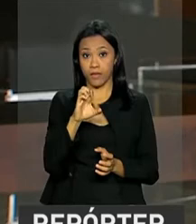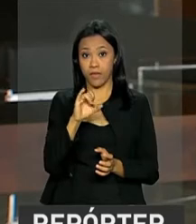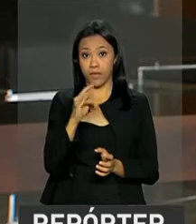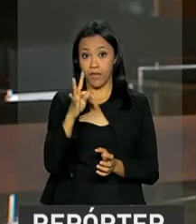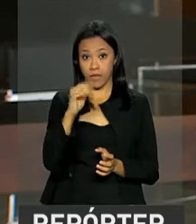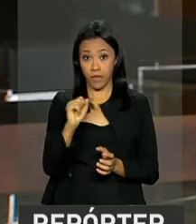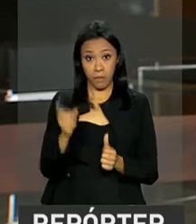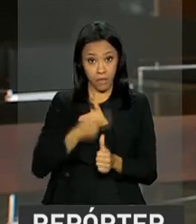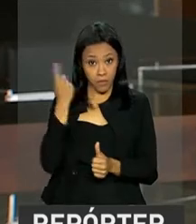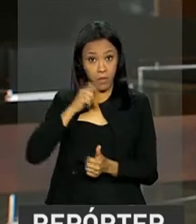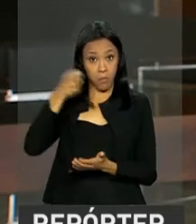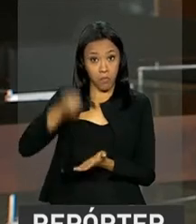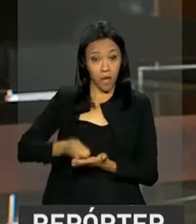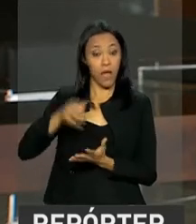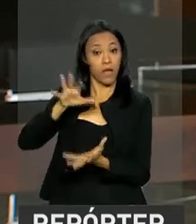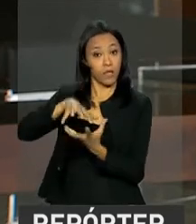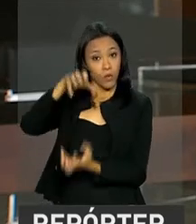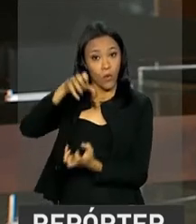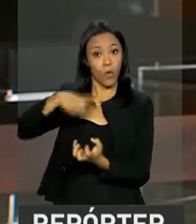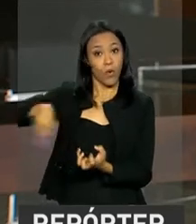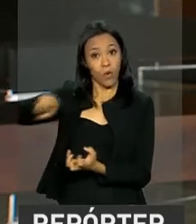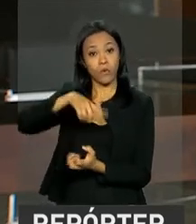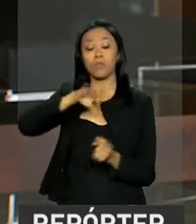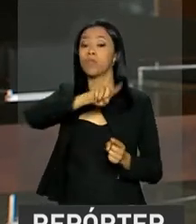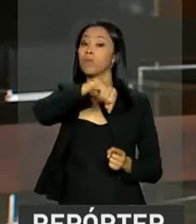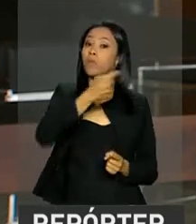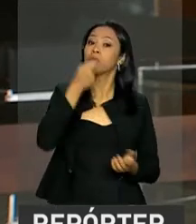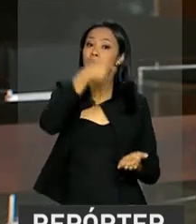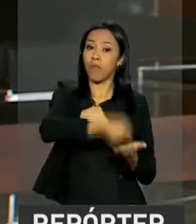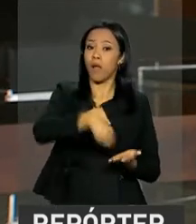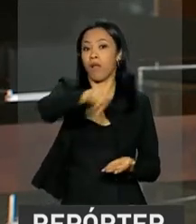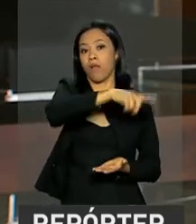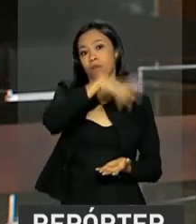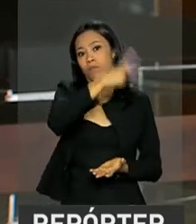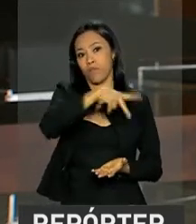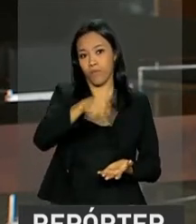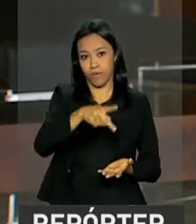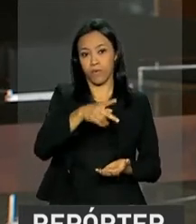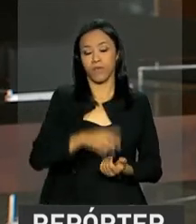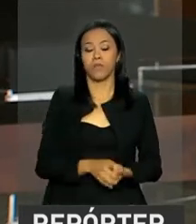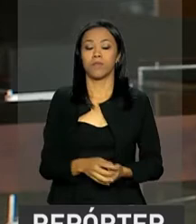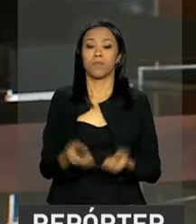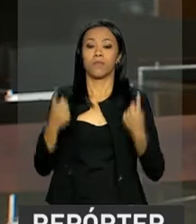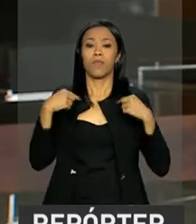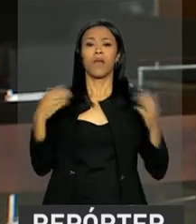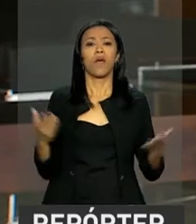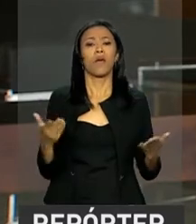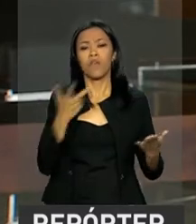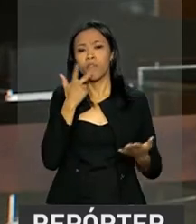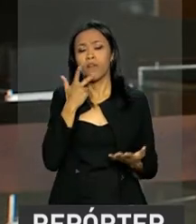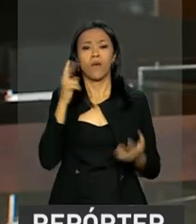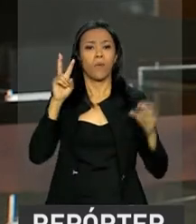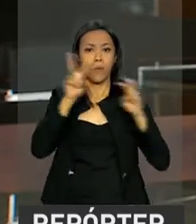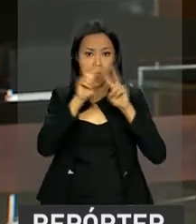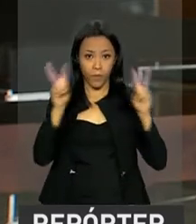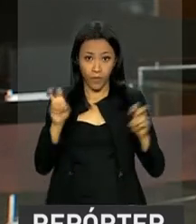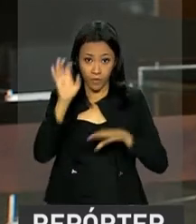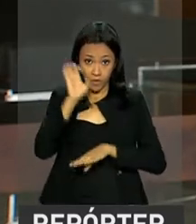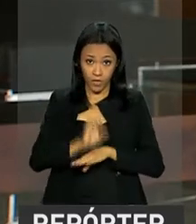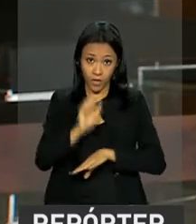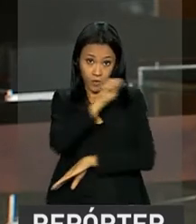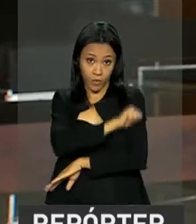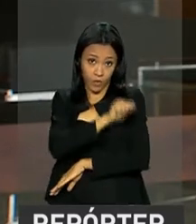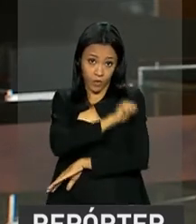para os idosos e depois para professores. Agora, Thaís, eu vou falar um pouquinho do Rio de Janeiro. Olha só,